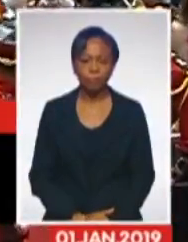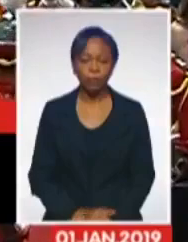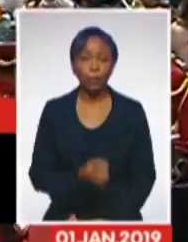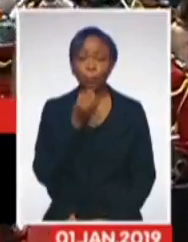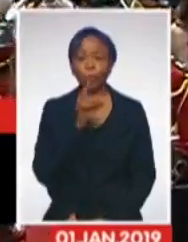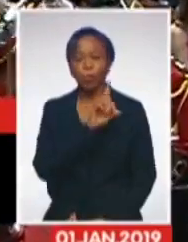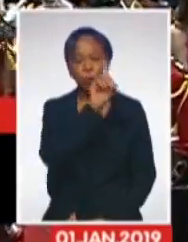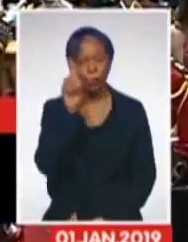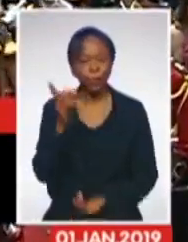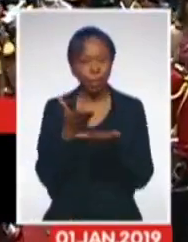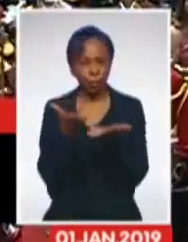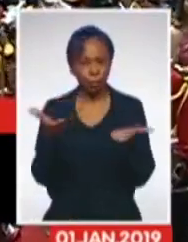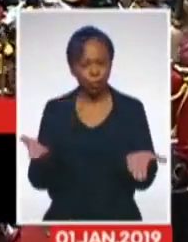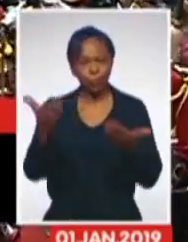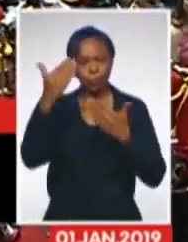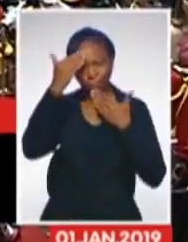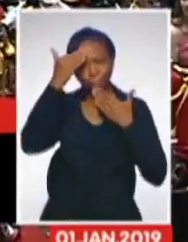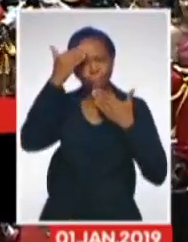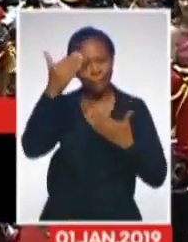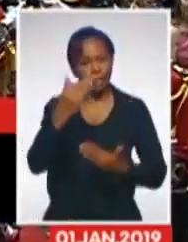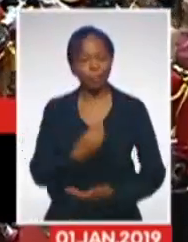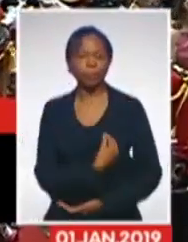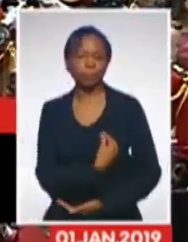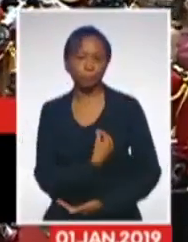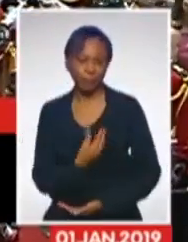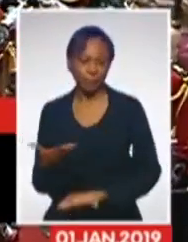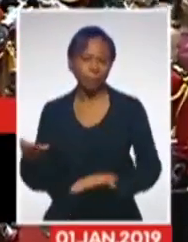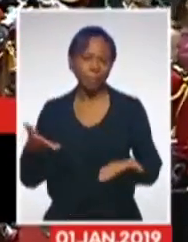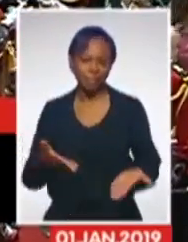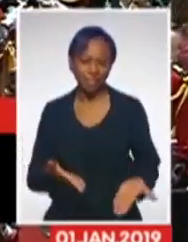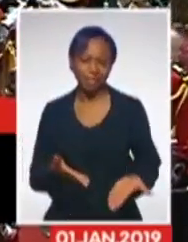Bom dia a todos, muito obrigado pela presença.